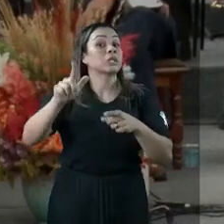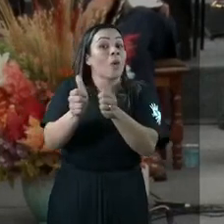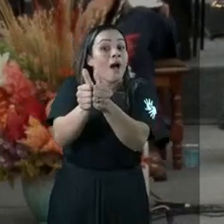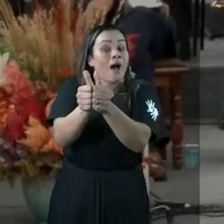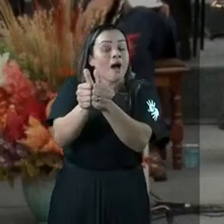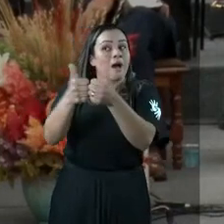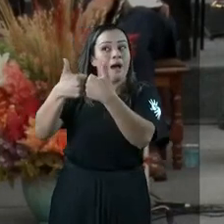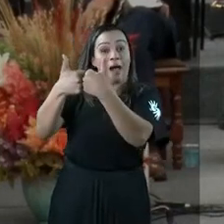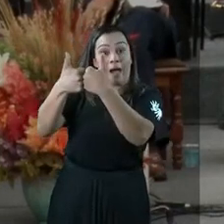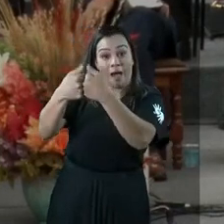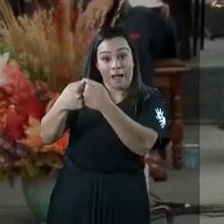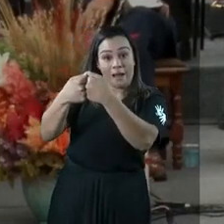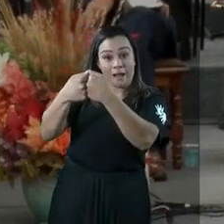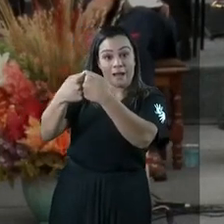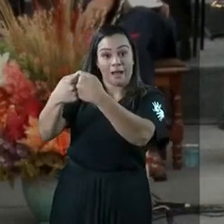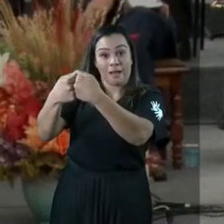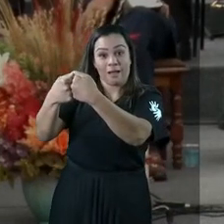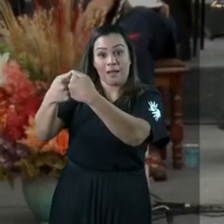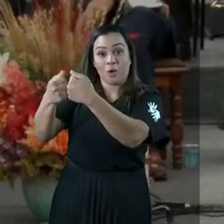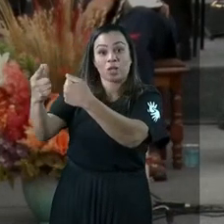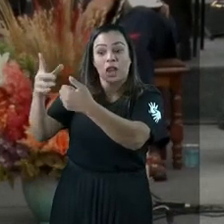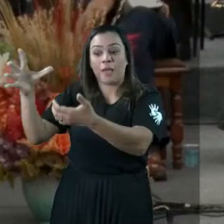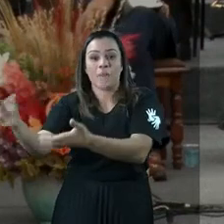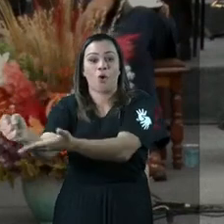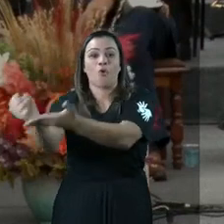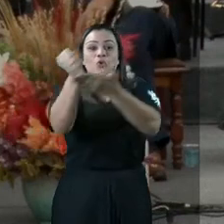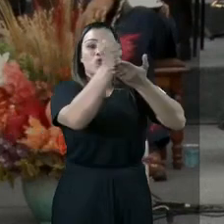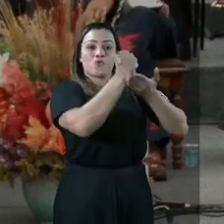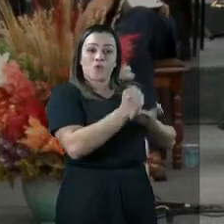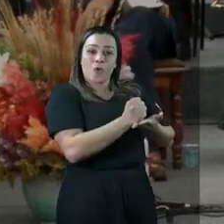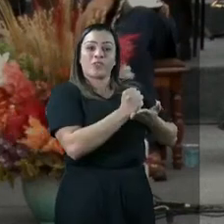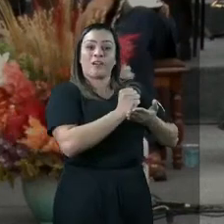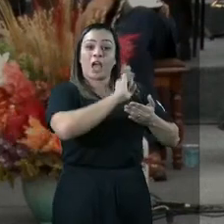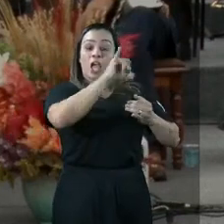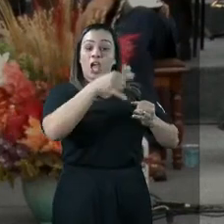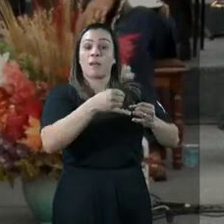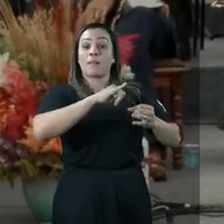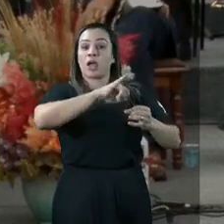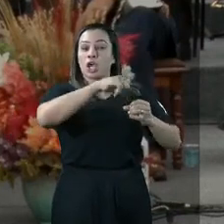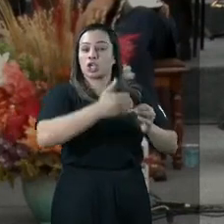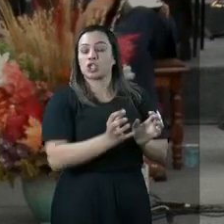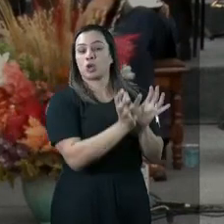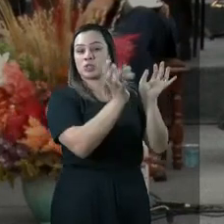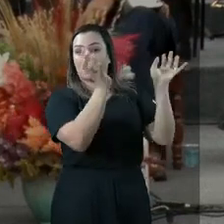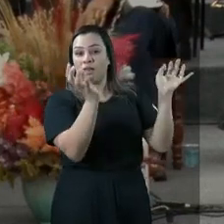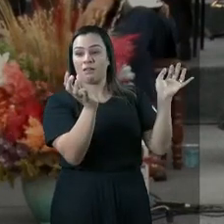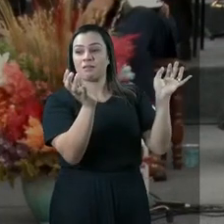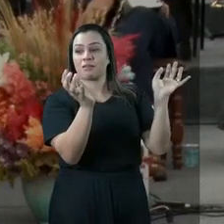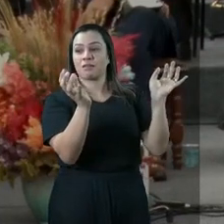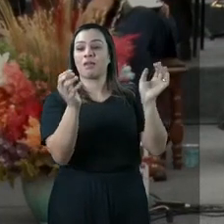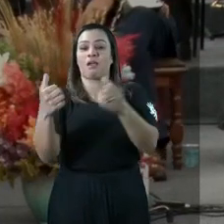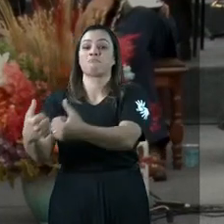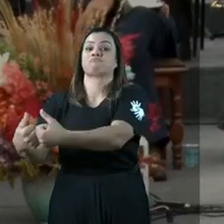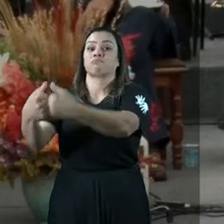Jerusalém. É nesse período em que Davi, seja porque sabia que Deus lhe daria